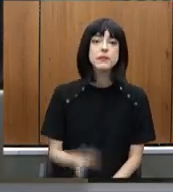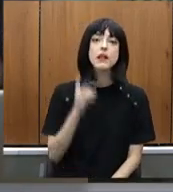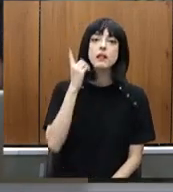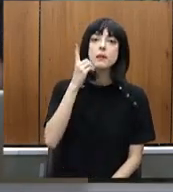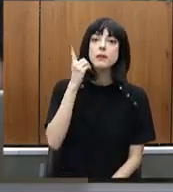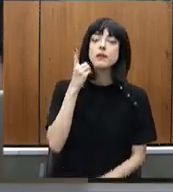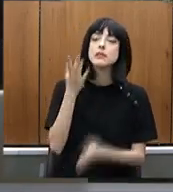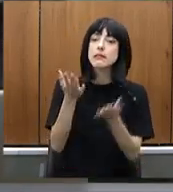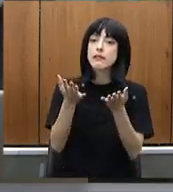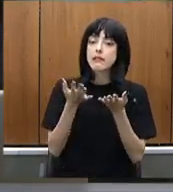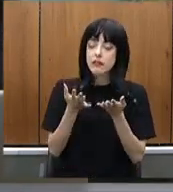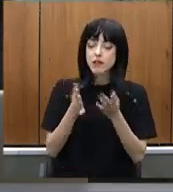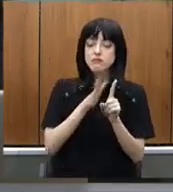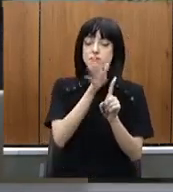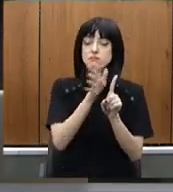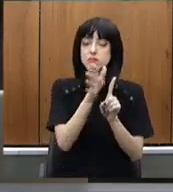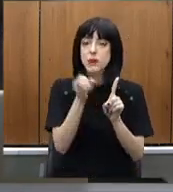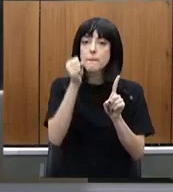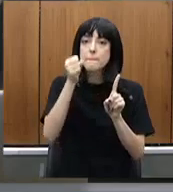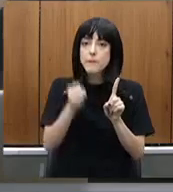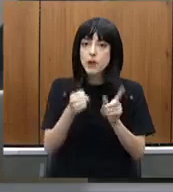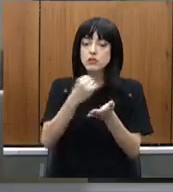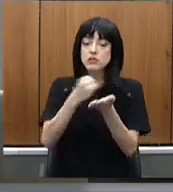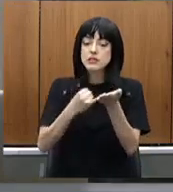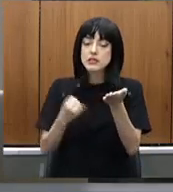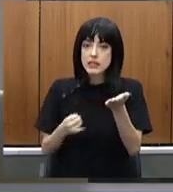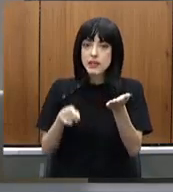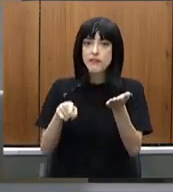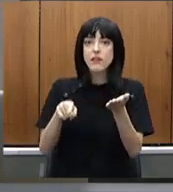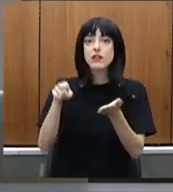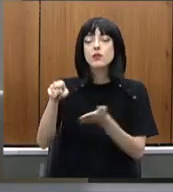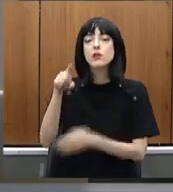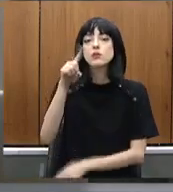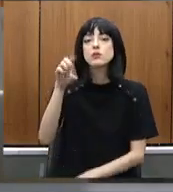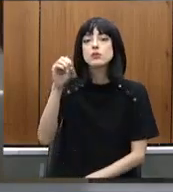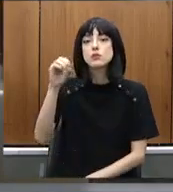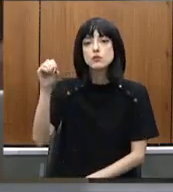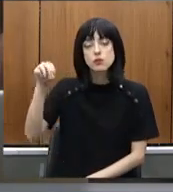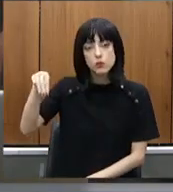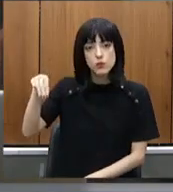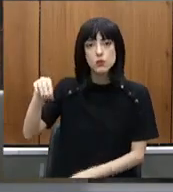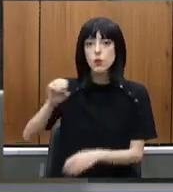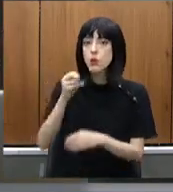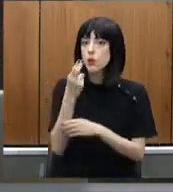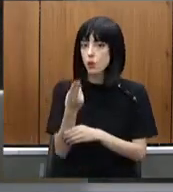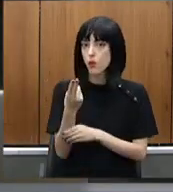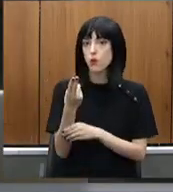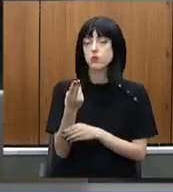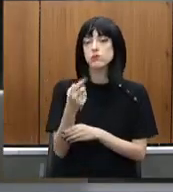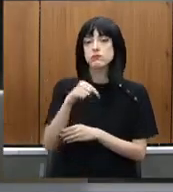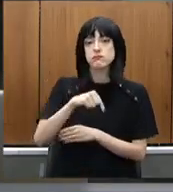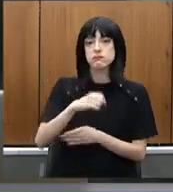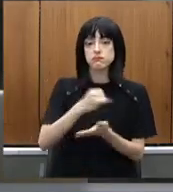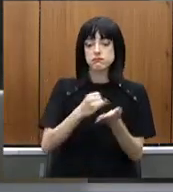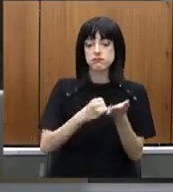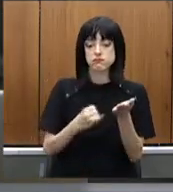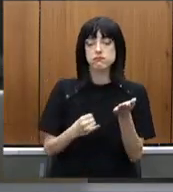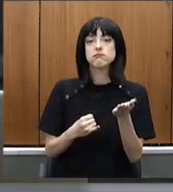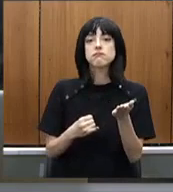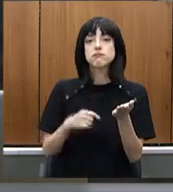assessoria da comissão ou pelo chat do zoom busque estiverem participando de forma remota